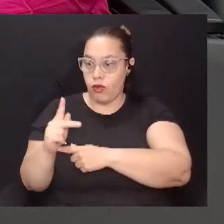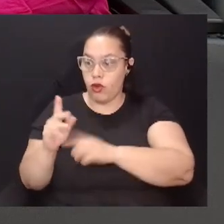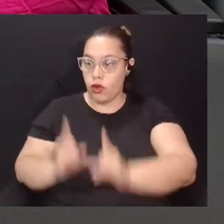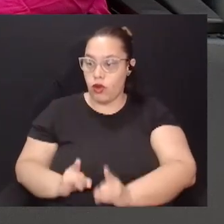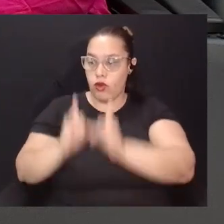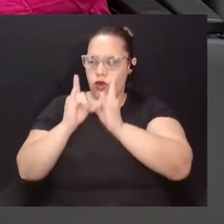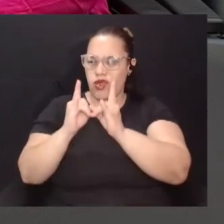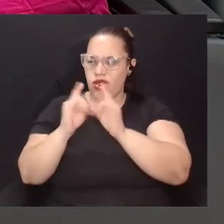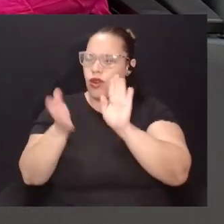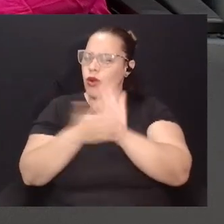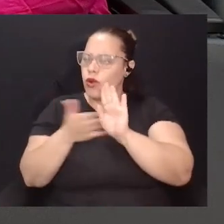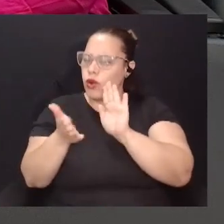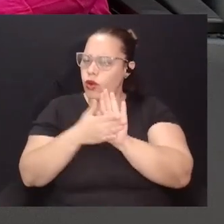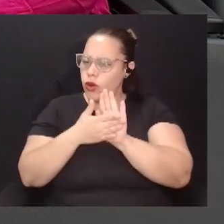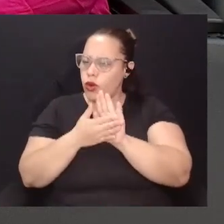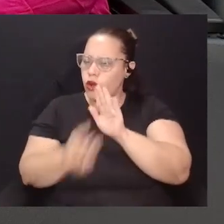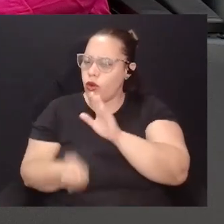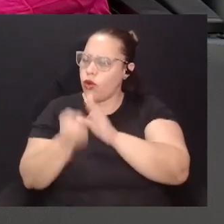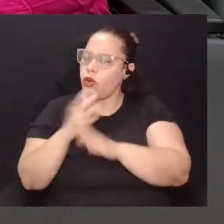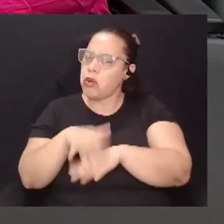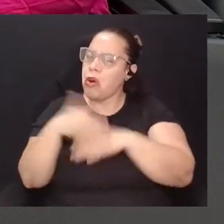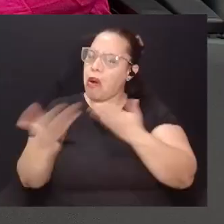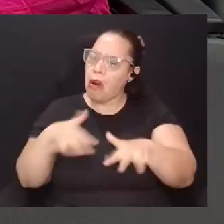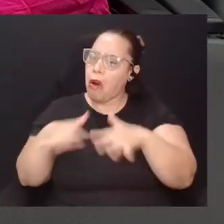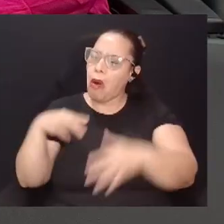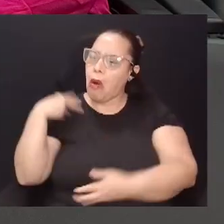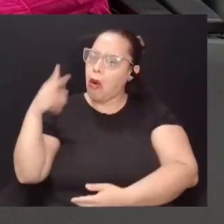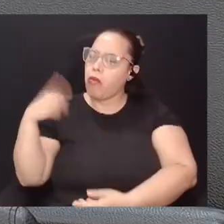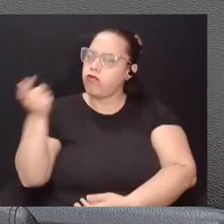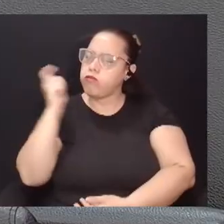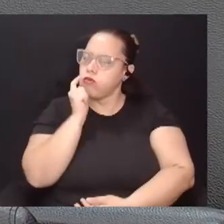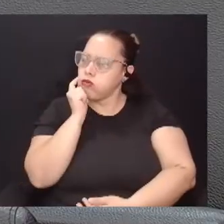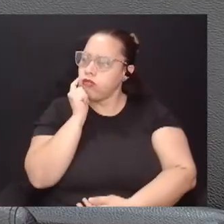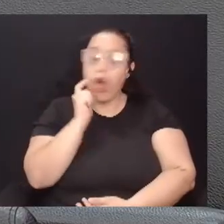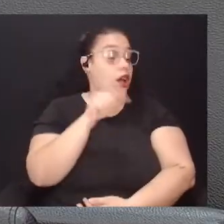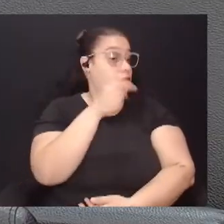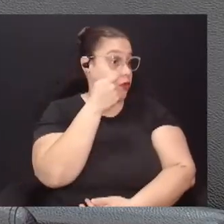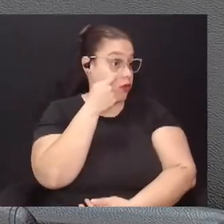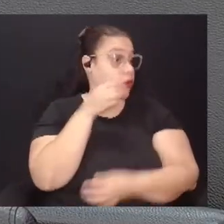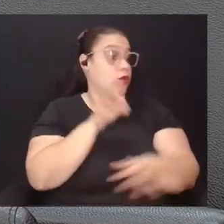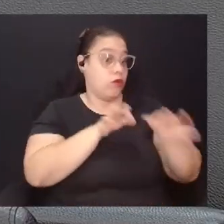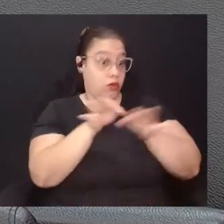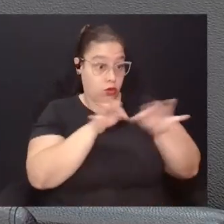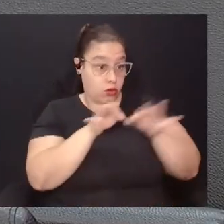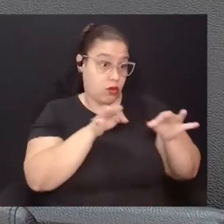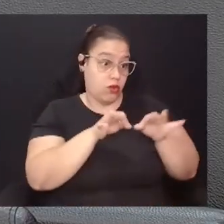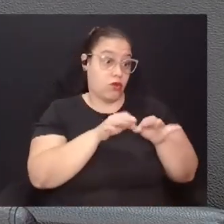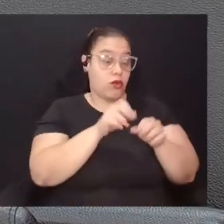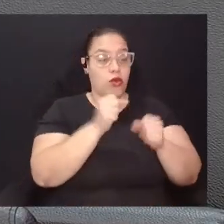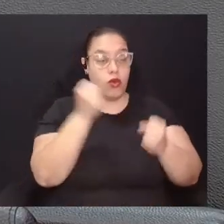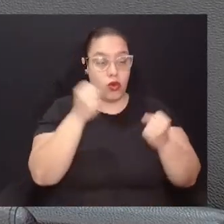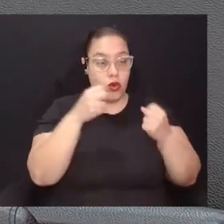em condomínios. Essa proposta, ela surgiu em qual momento, vereadora? Olha, a gente está vendo uma grande organização dos motoristas